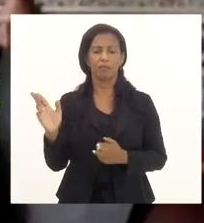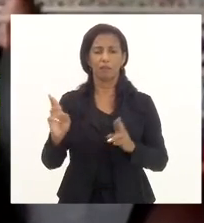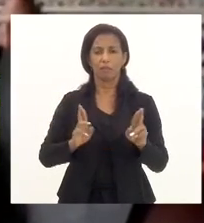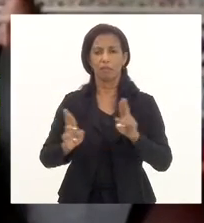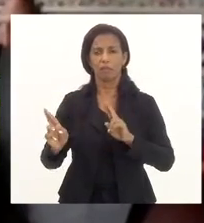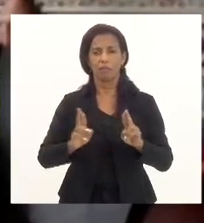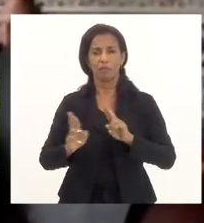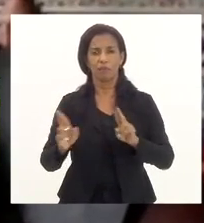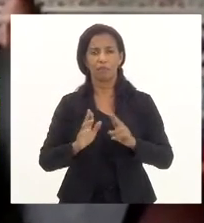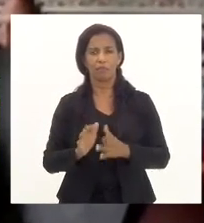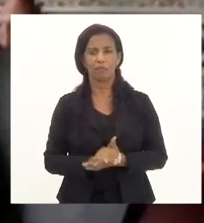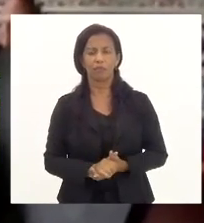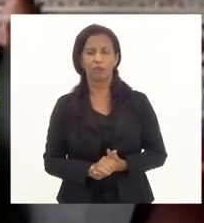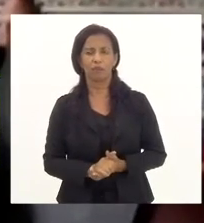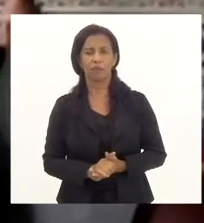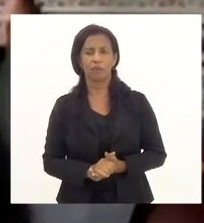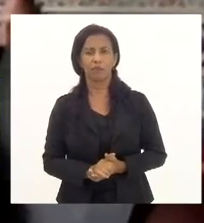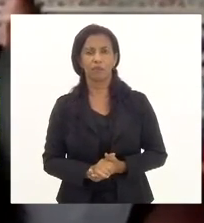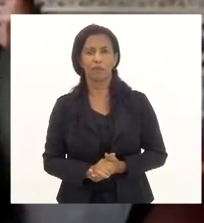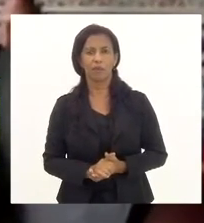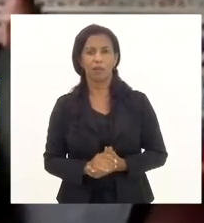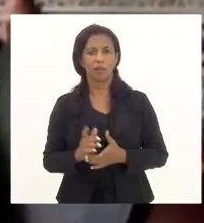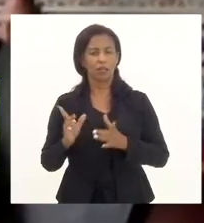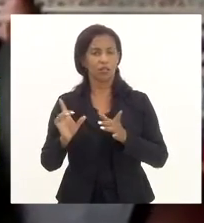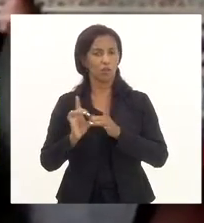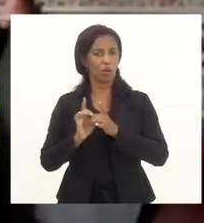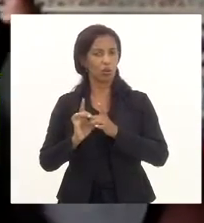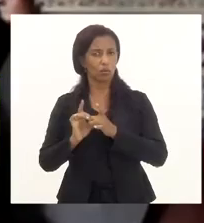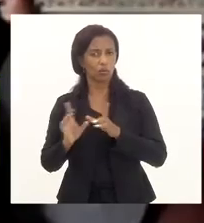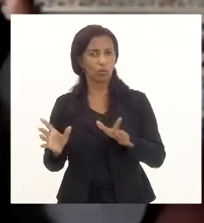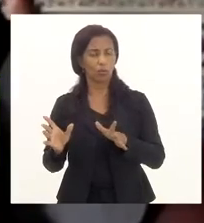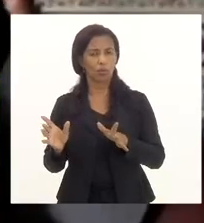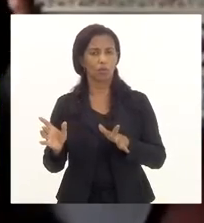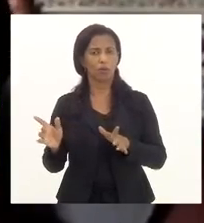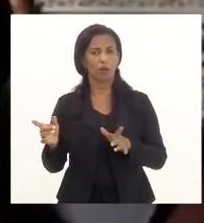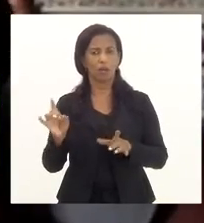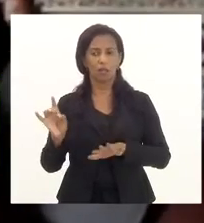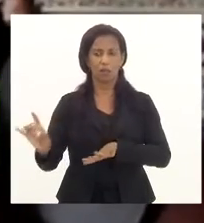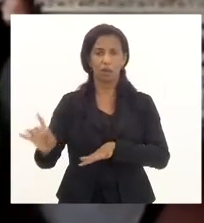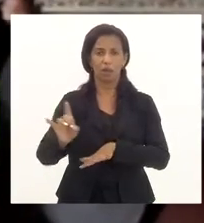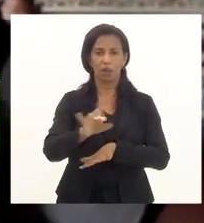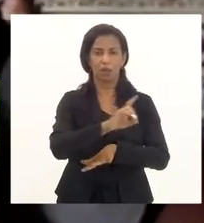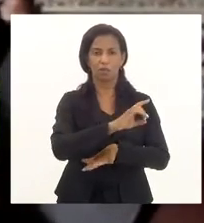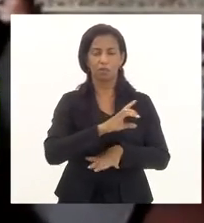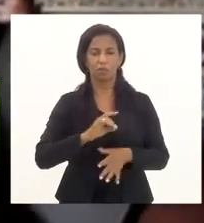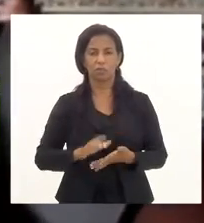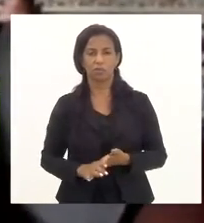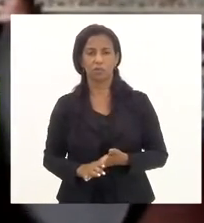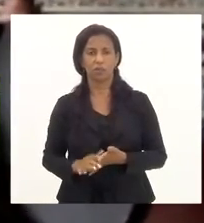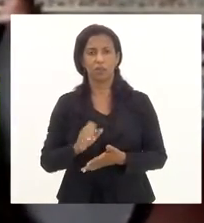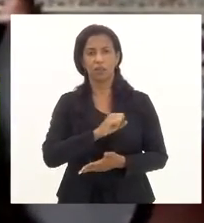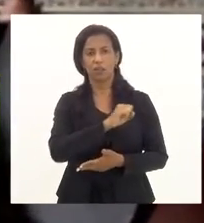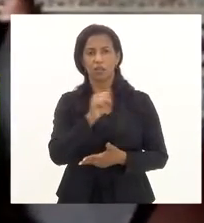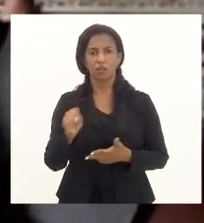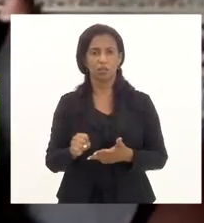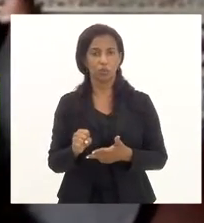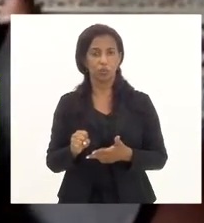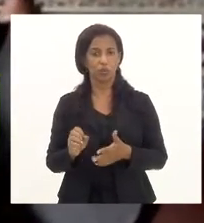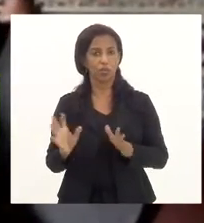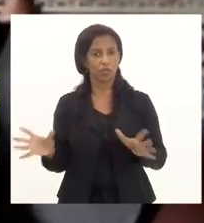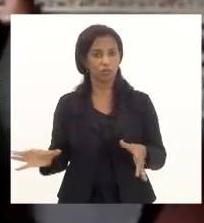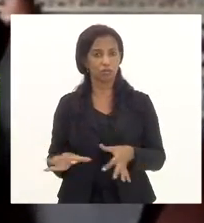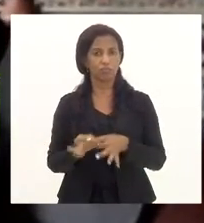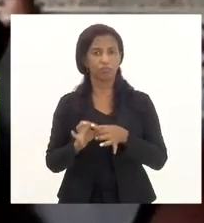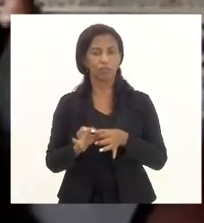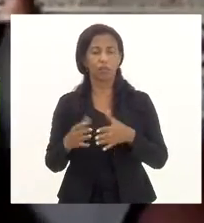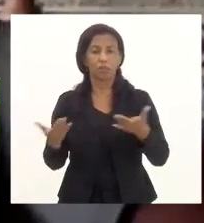relação amistosa é uma entre os entes federativos entre os poderes instituídos